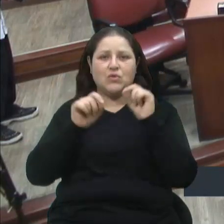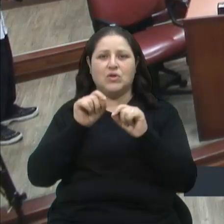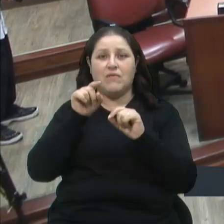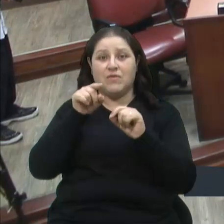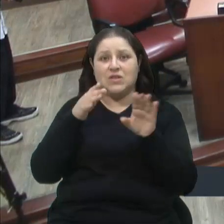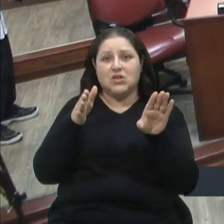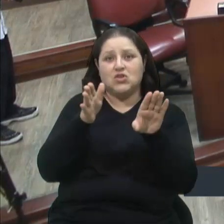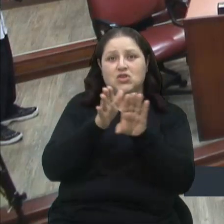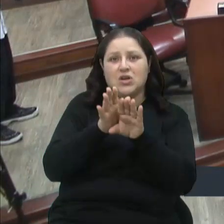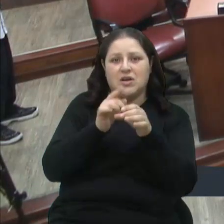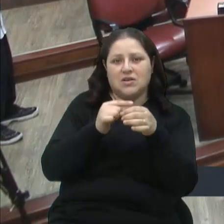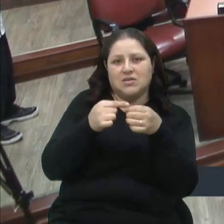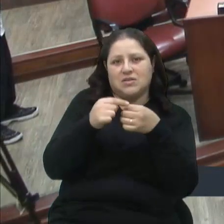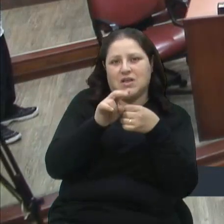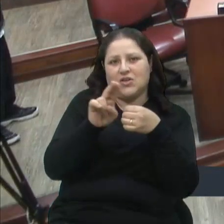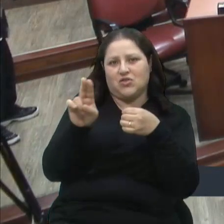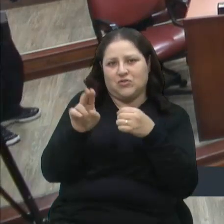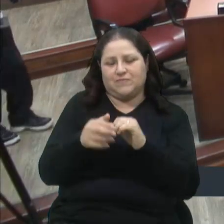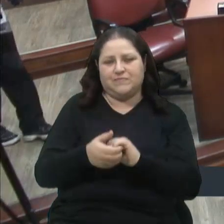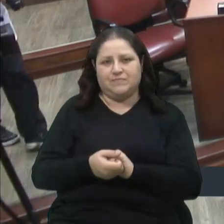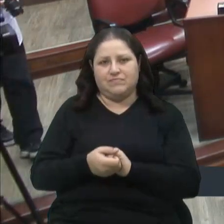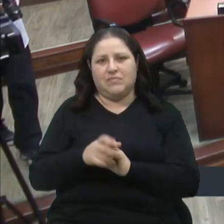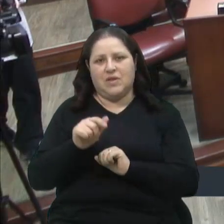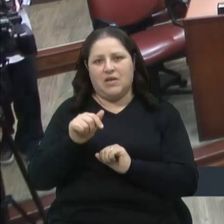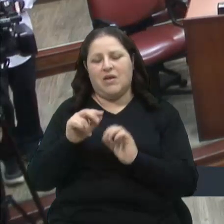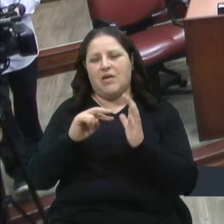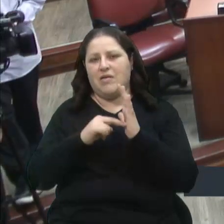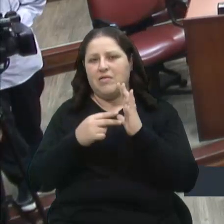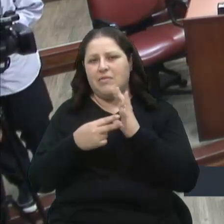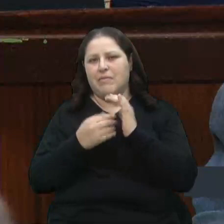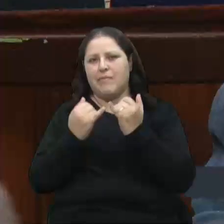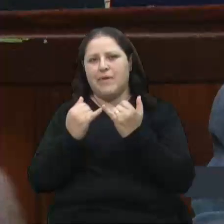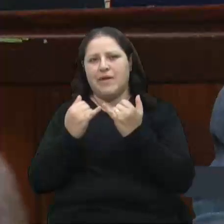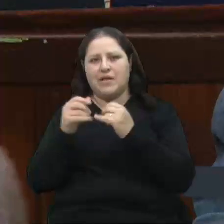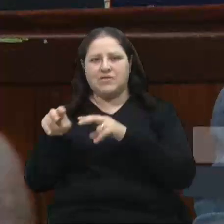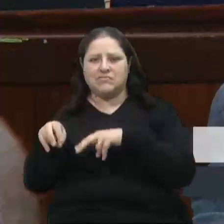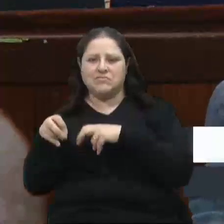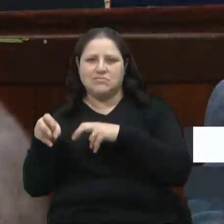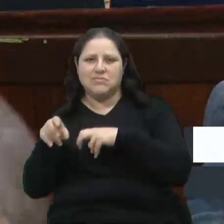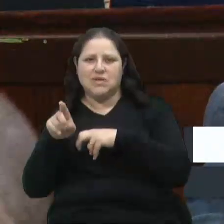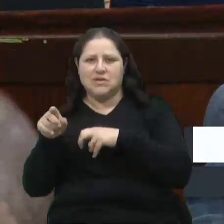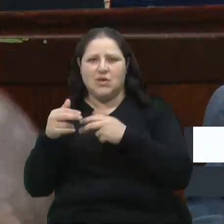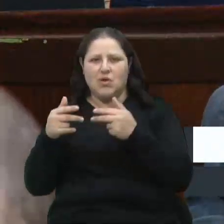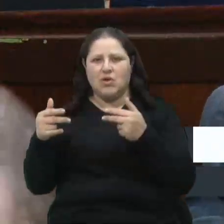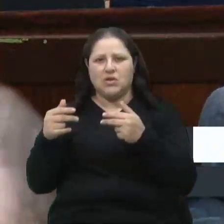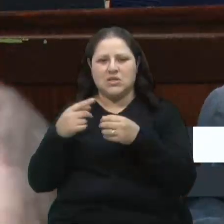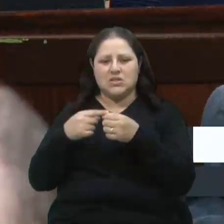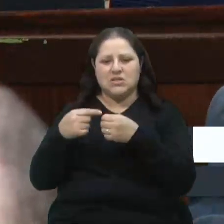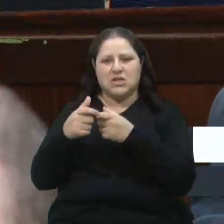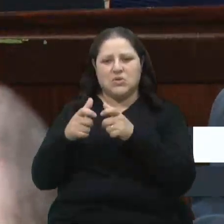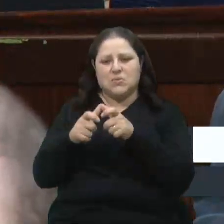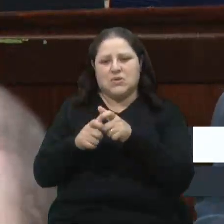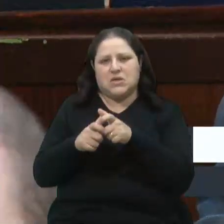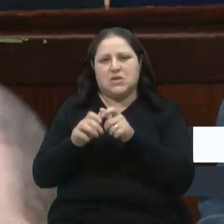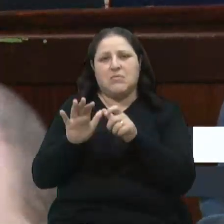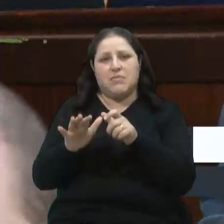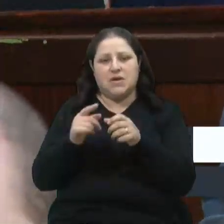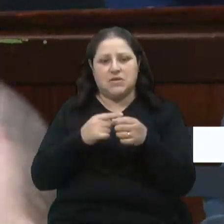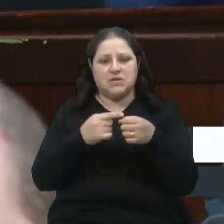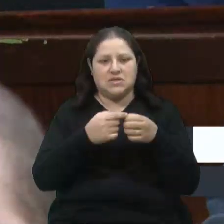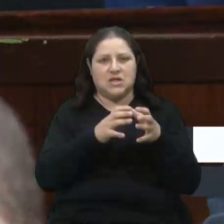vezes é levado, tem tipo uma conotação interiorana, assim, tipo, isso aí é de um município pequeno. Mas grandes